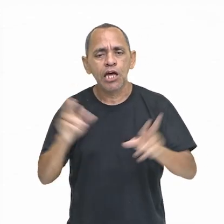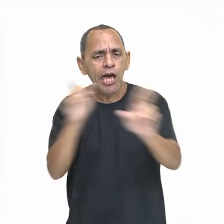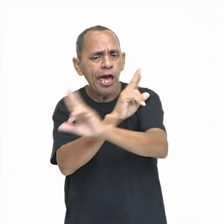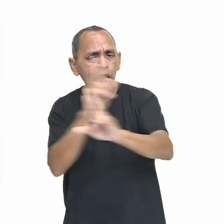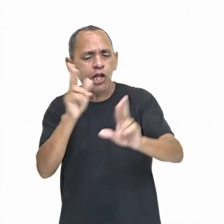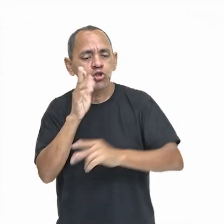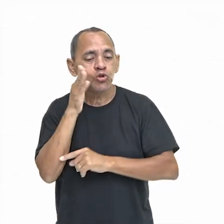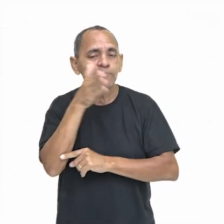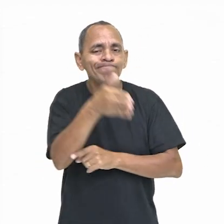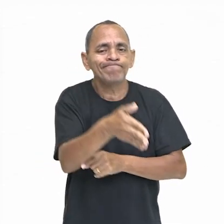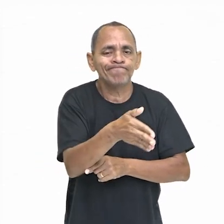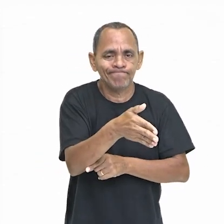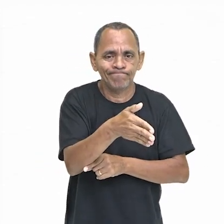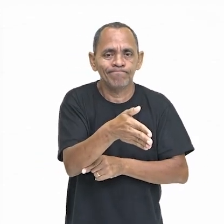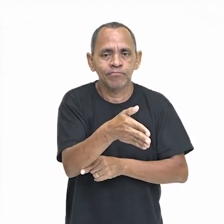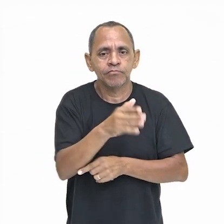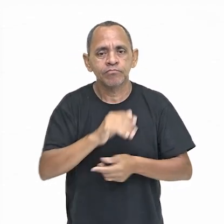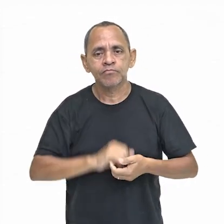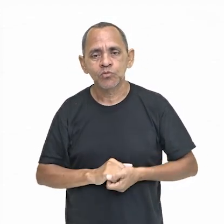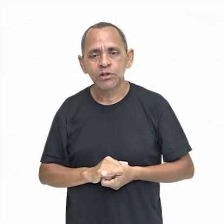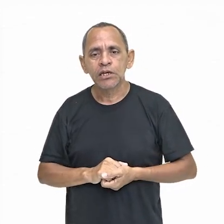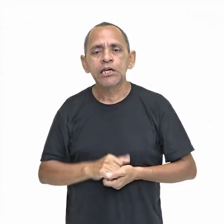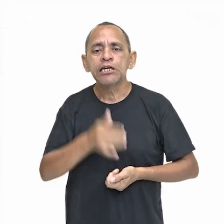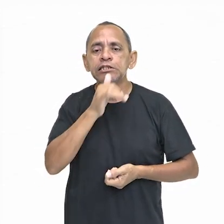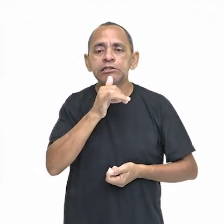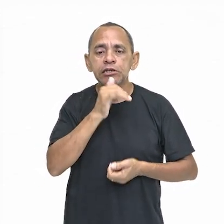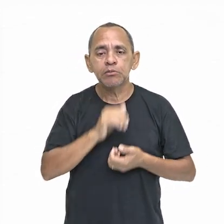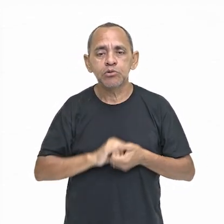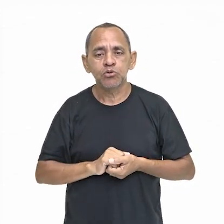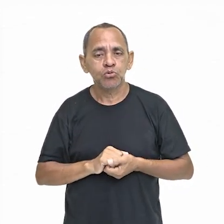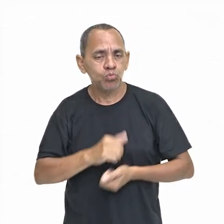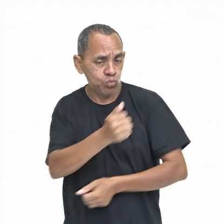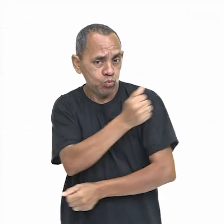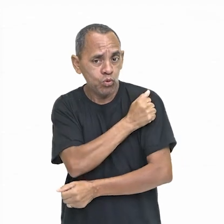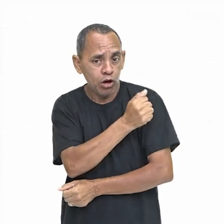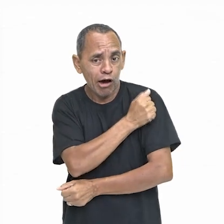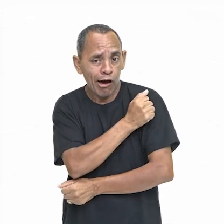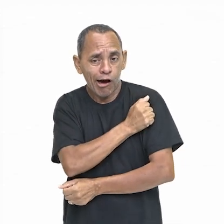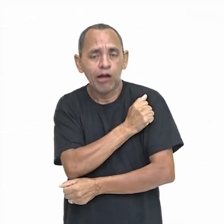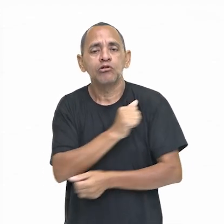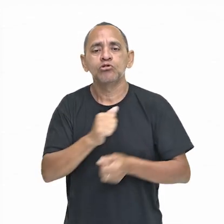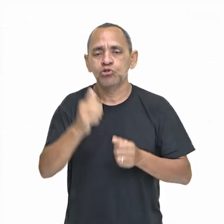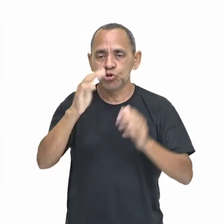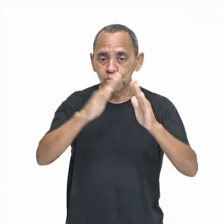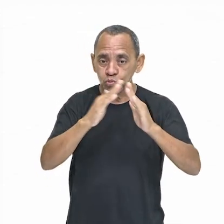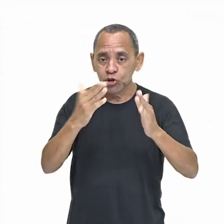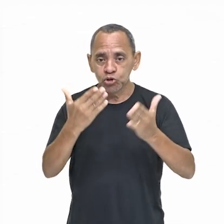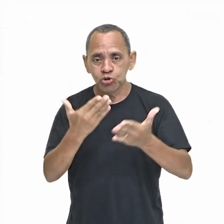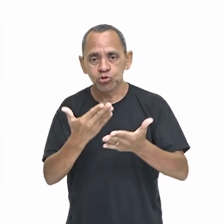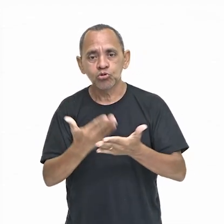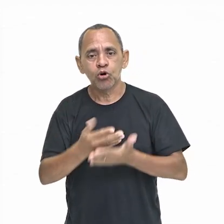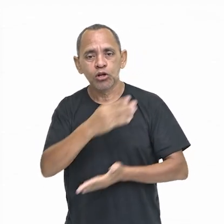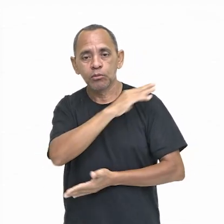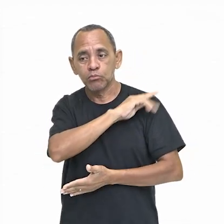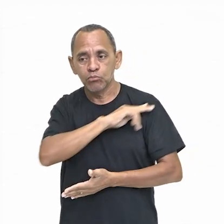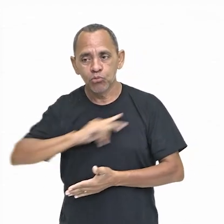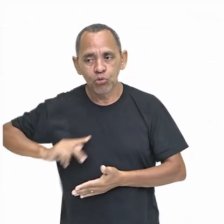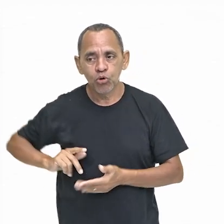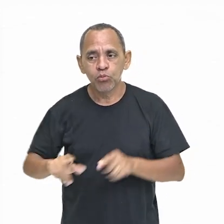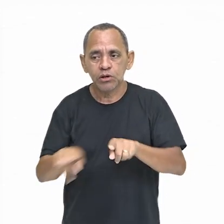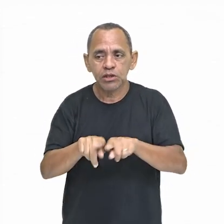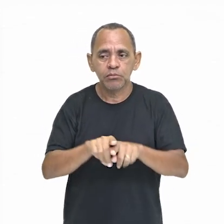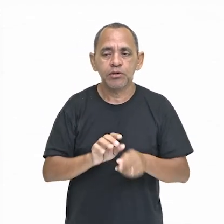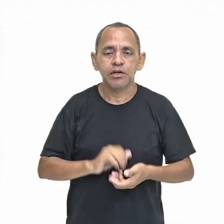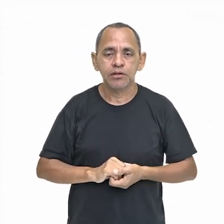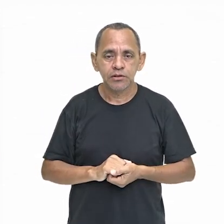Podemos citar como exemplos estudantes de uma rede municipal de ensino ou uma rede estadual de ensino. Então, são chamados